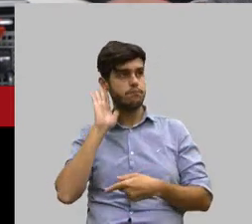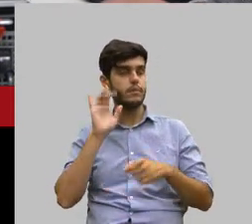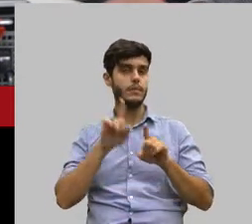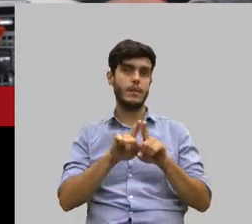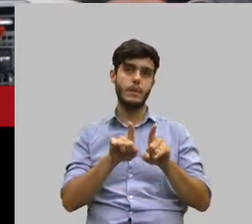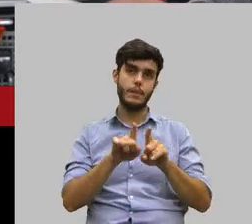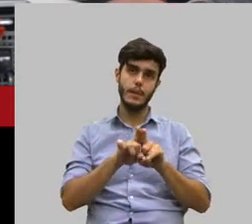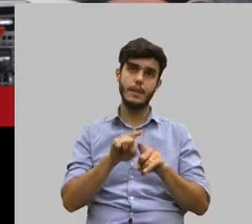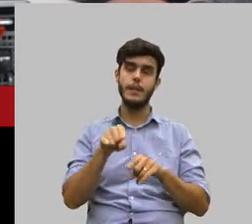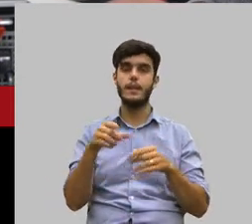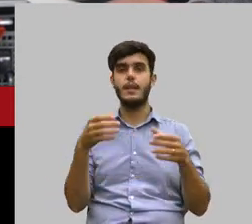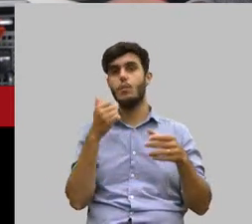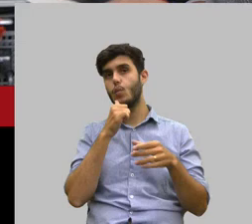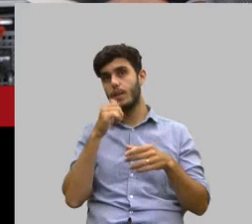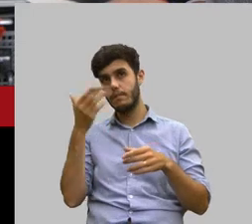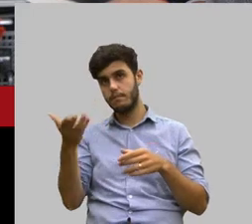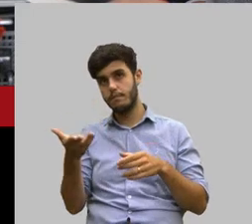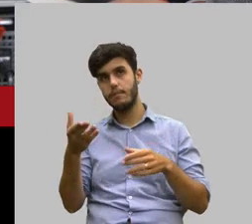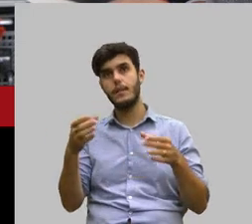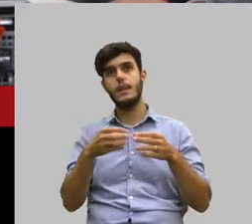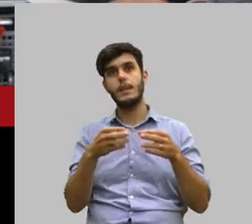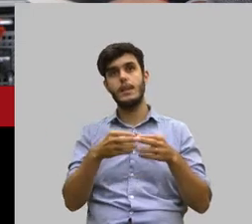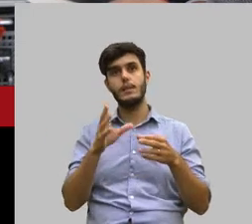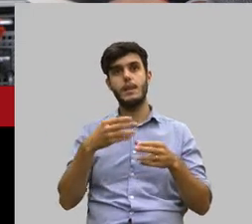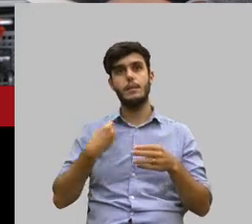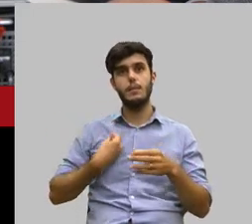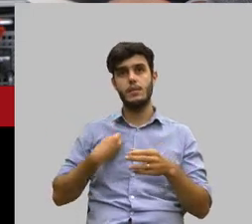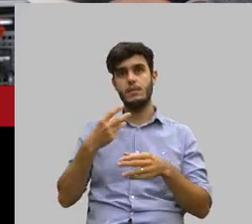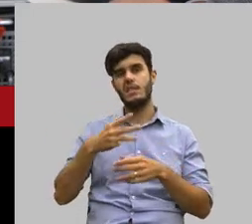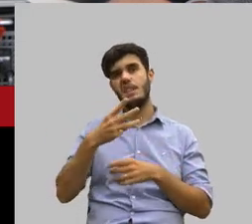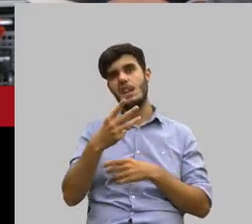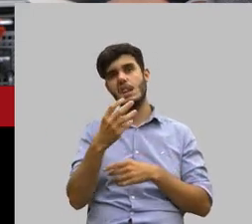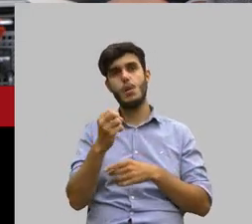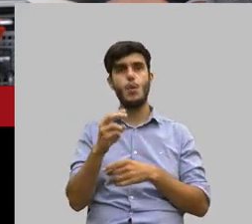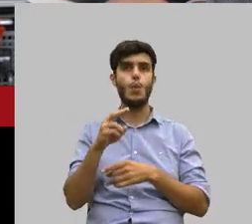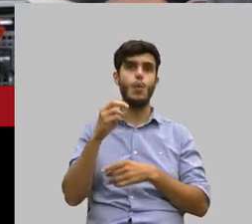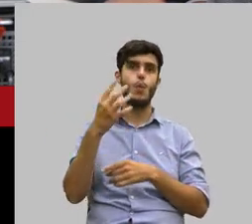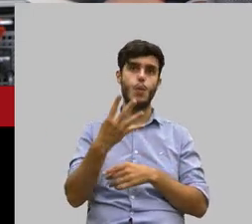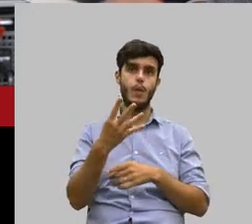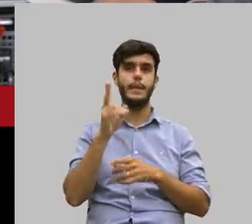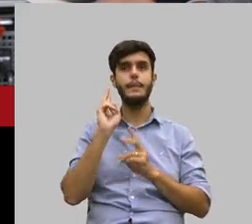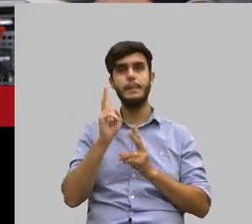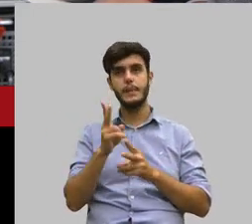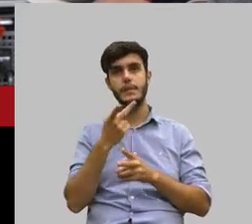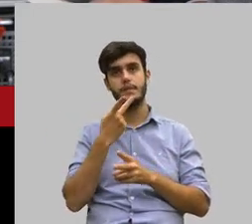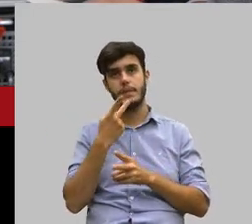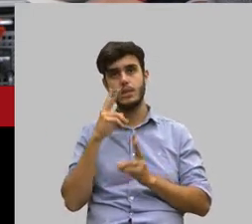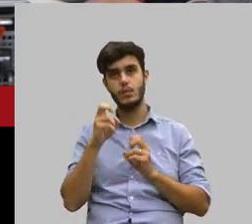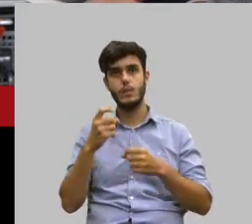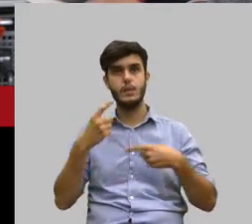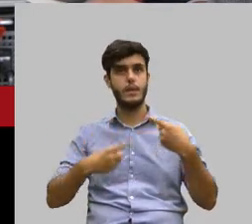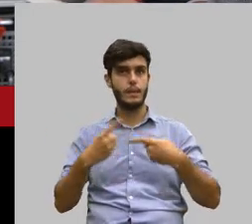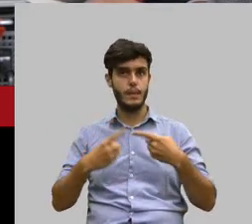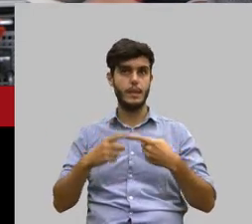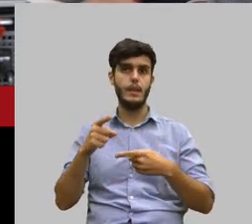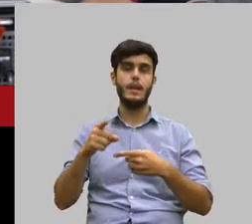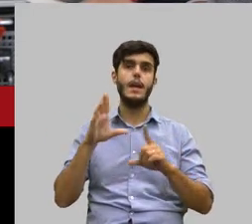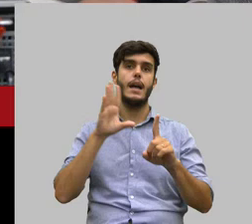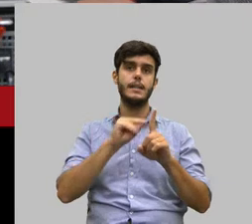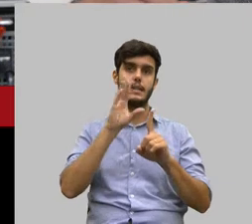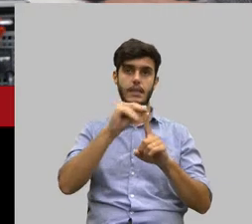tem participado deve já devem ter sido três ou quatro com a mesma abordagem que é o debate sobre o assédio